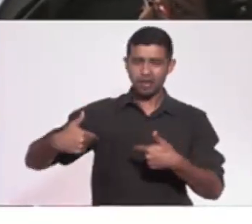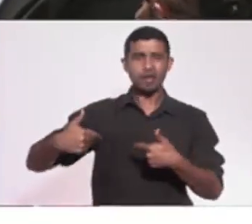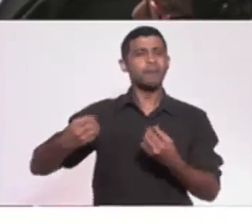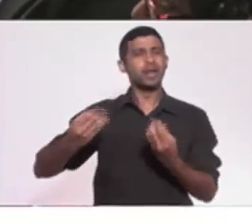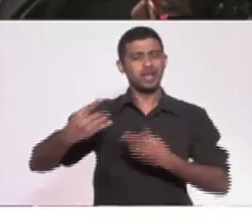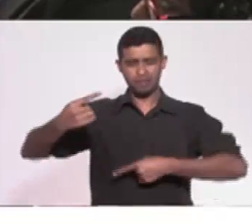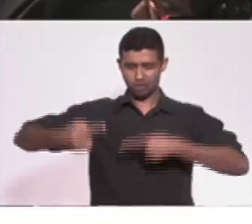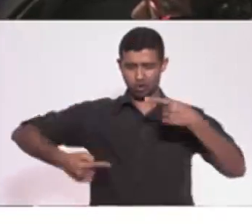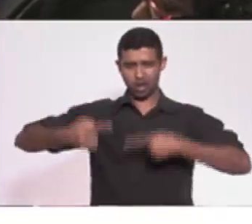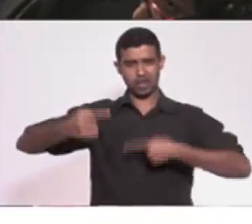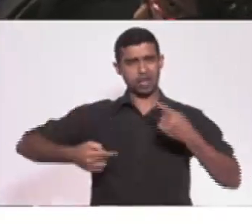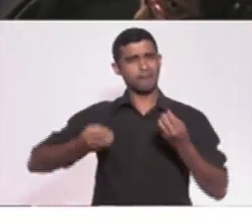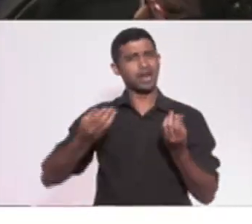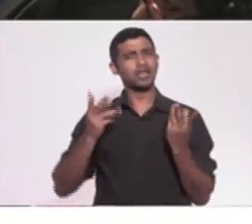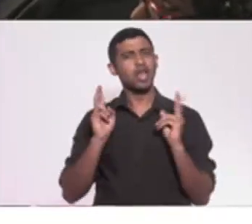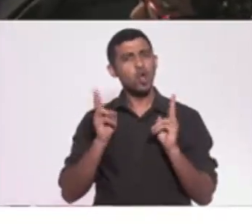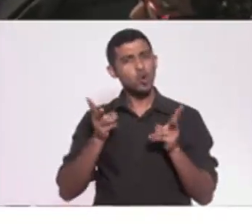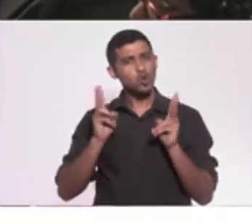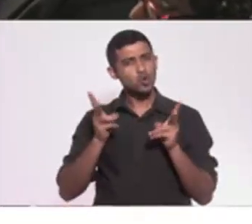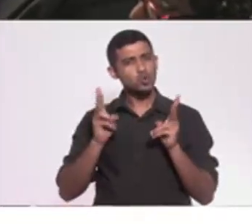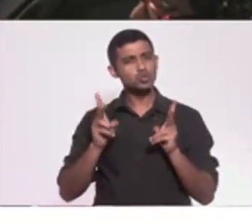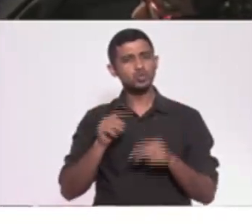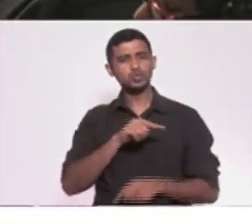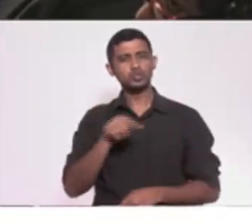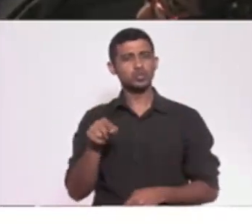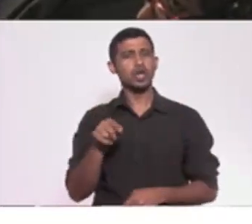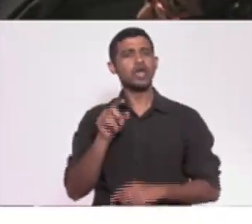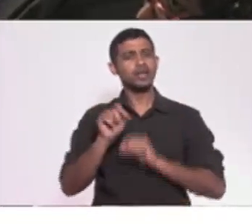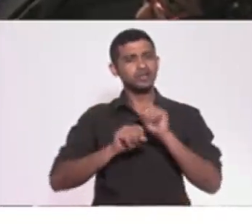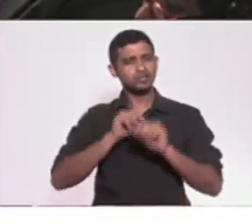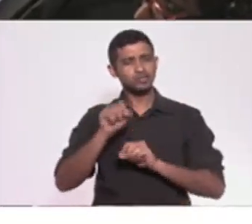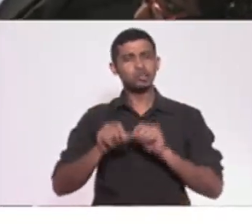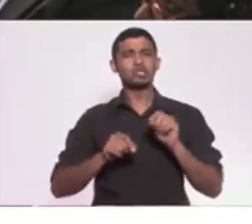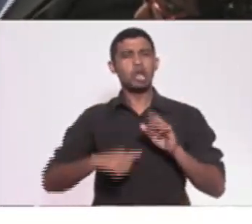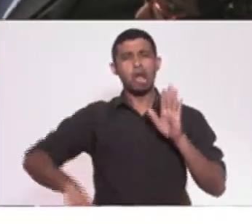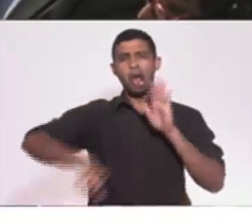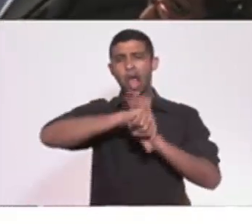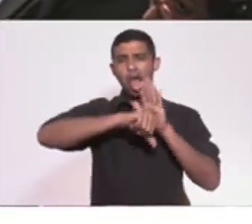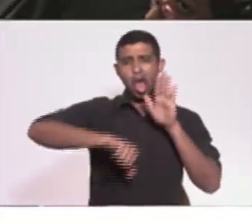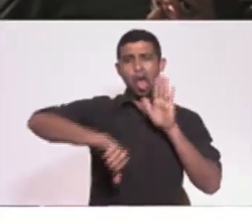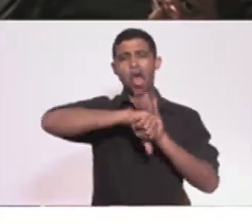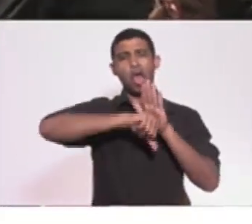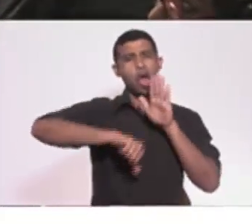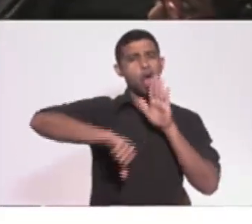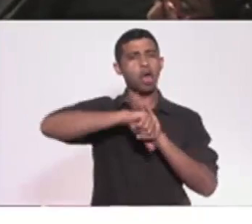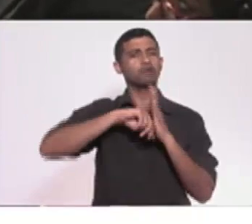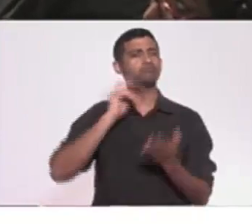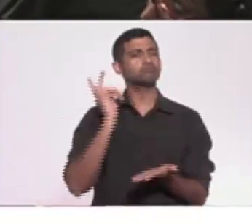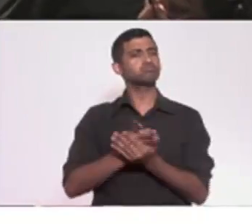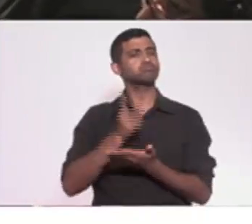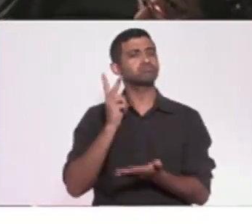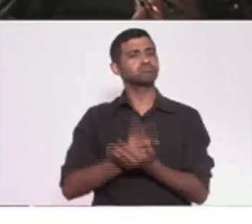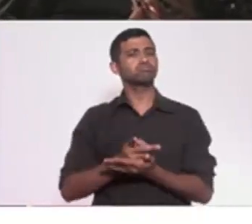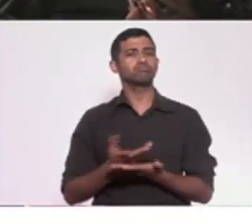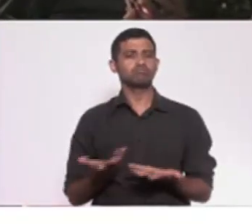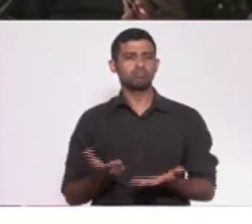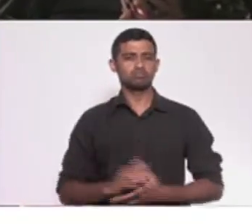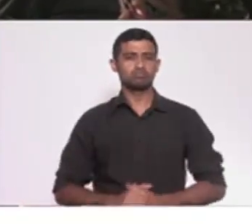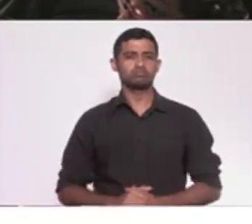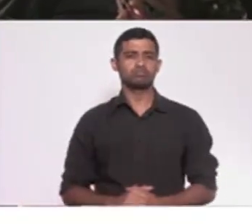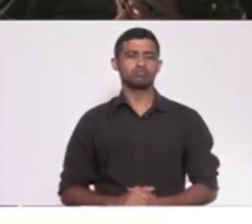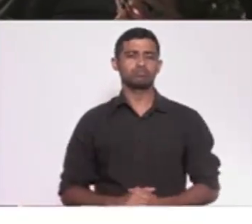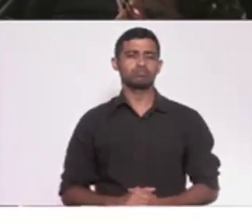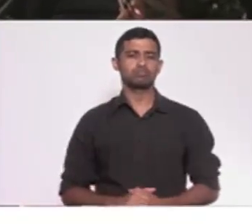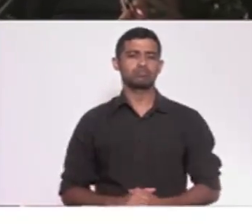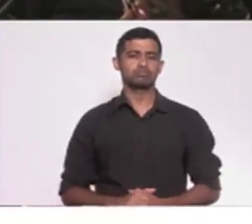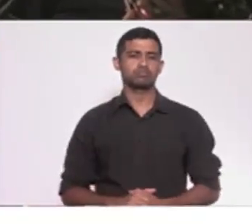político para manter a reprodução das suas condutas criminosas e que nós fomos incapazes, enquanto poder